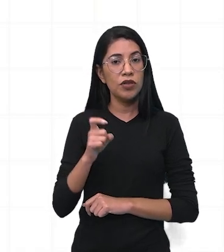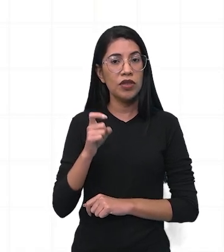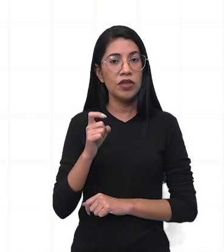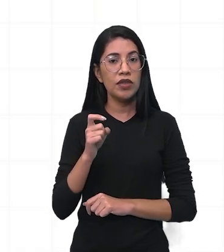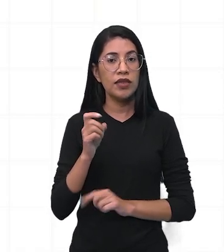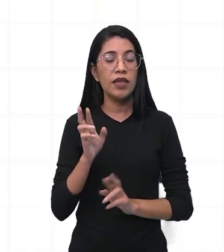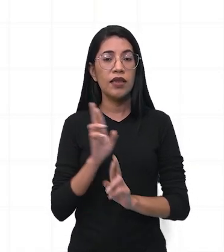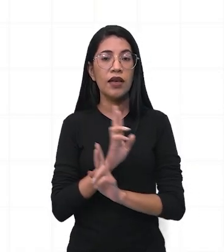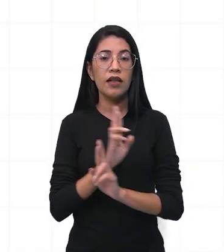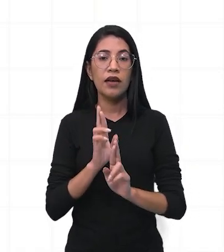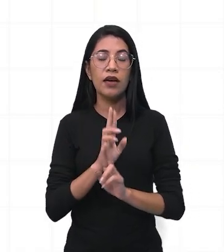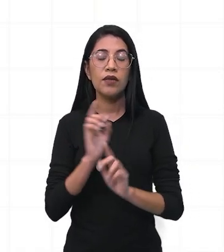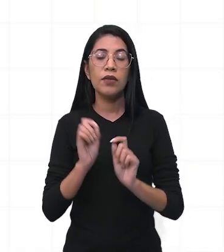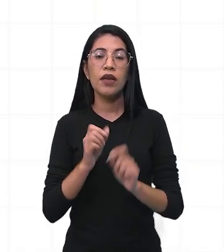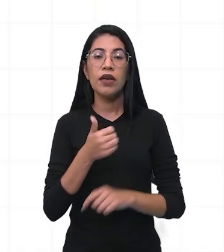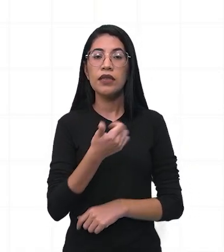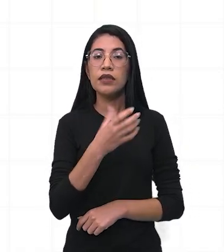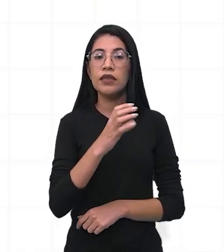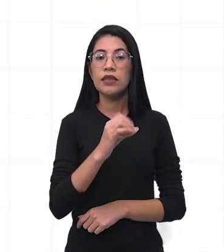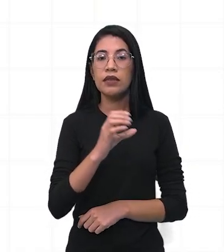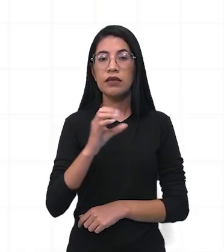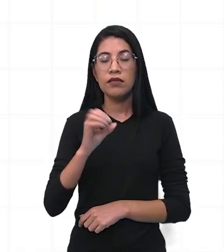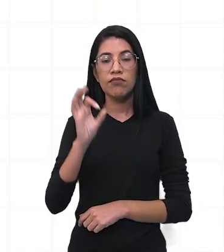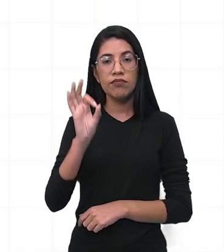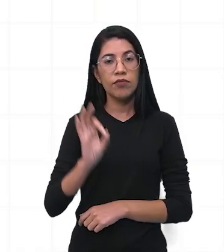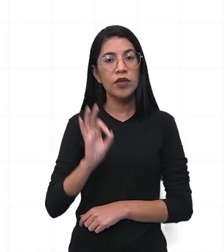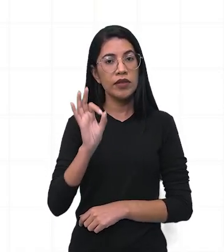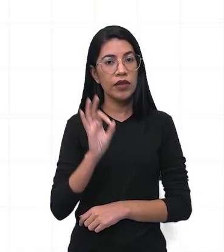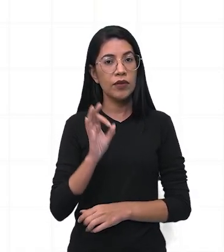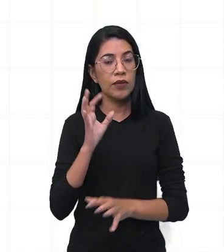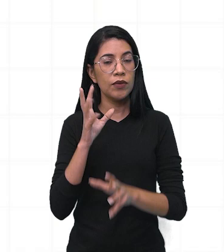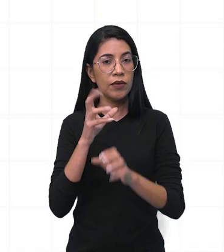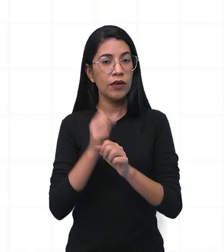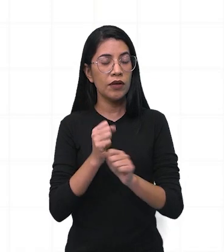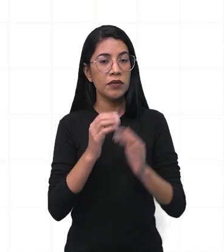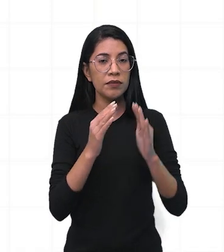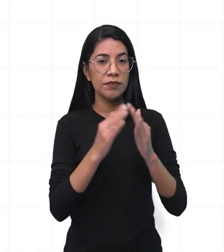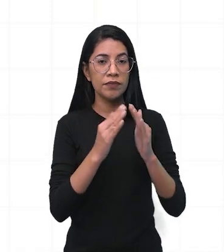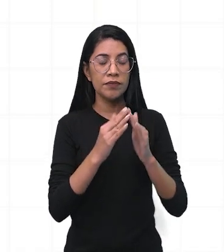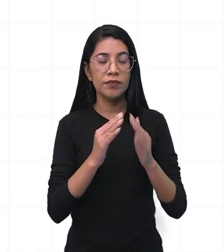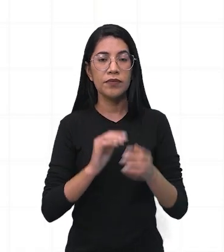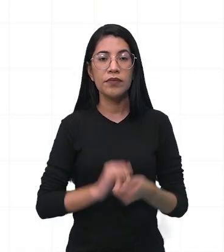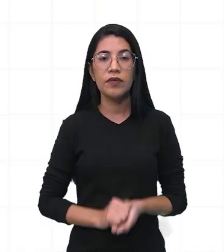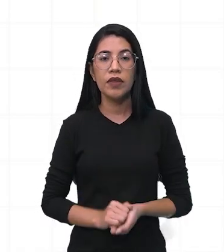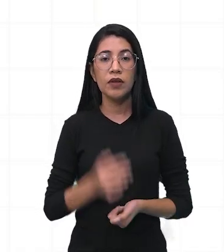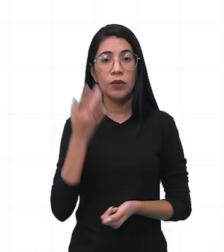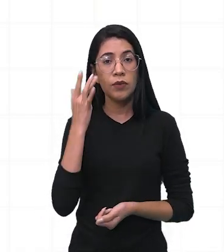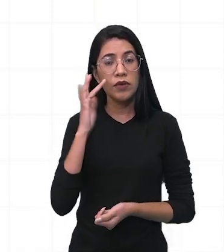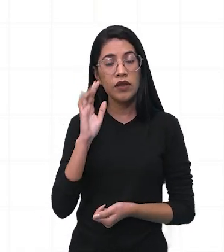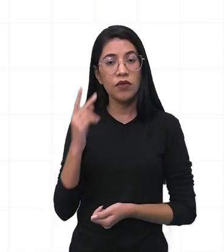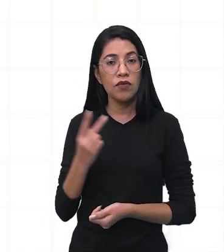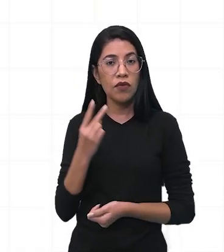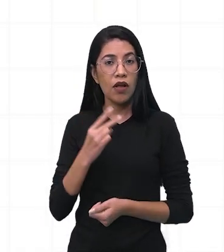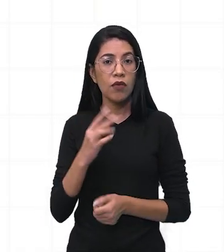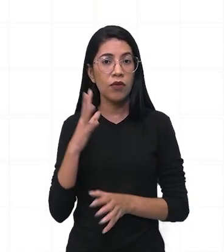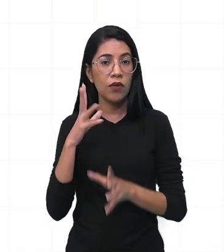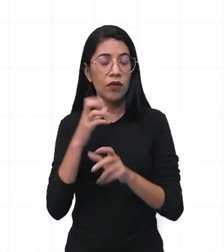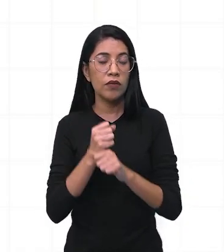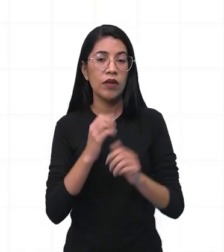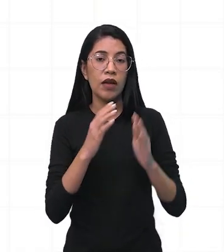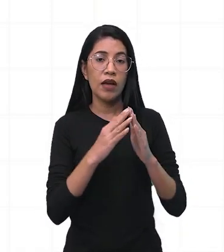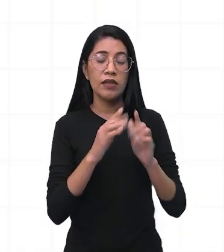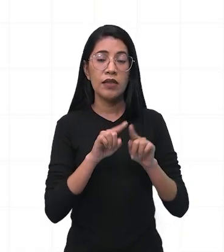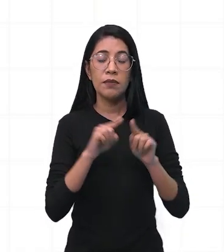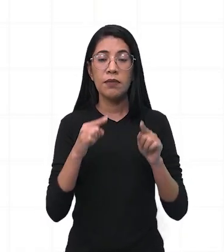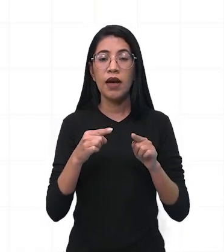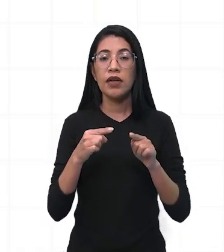corresponde a 100% do valor dessa casa. Tudo bem? Não sei qual é o valor, mas eu sei que esse valor corresponde